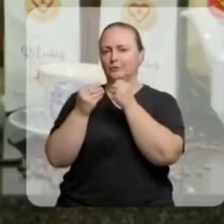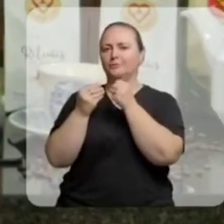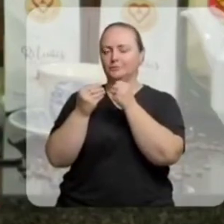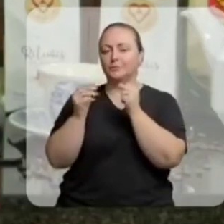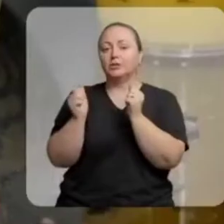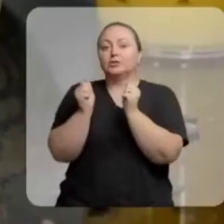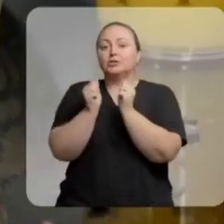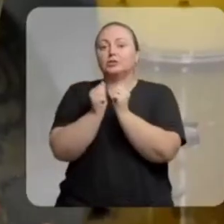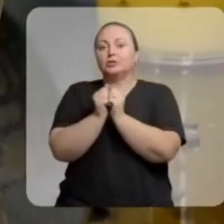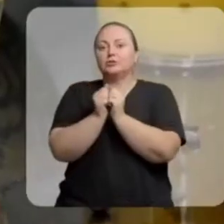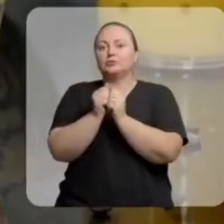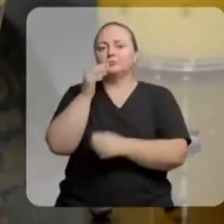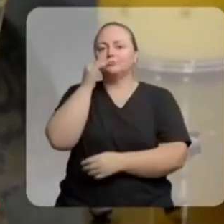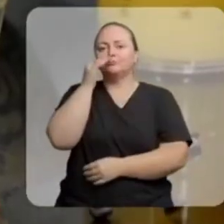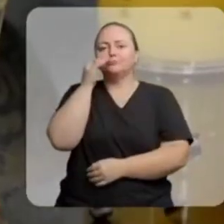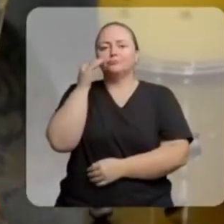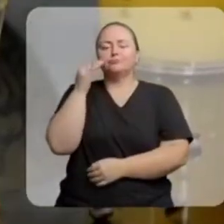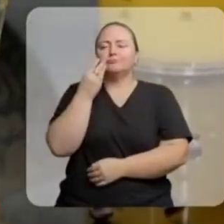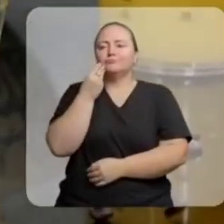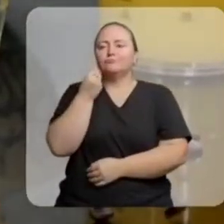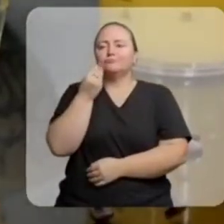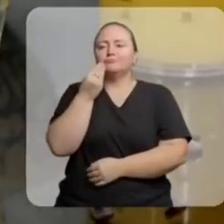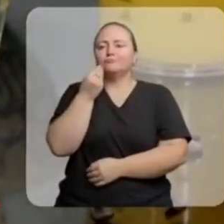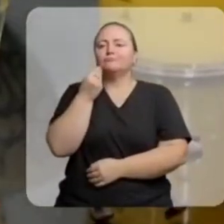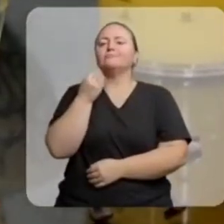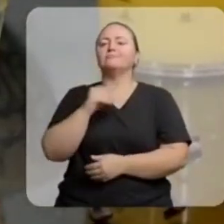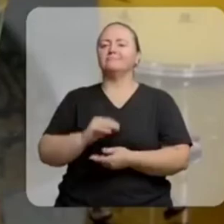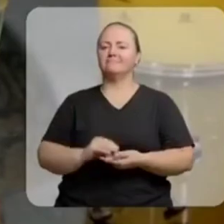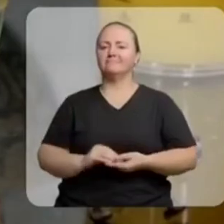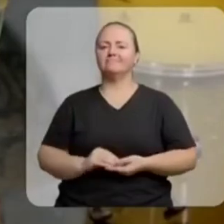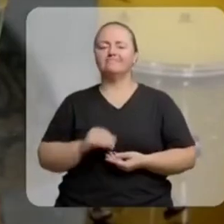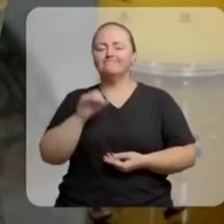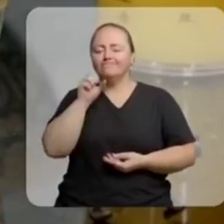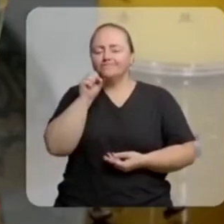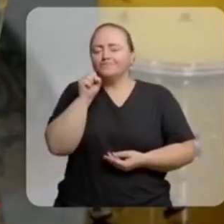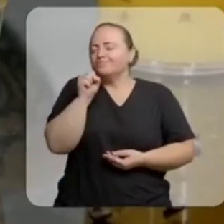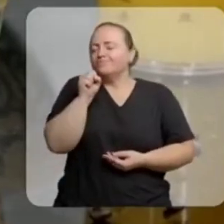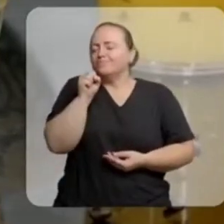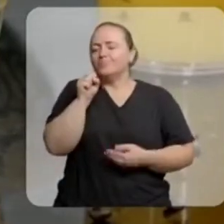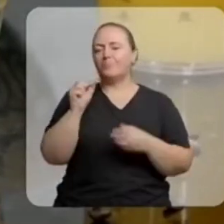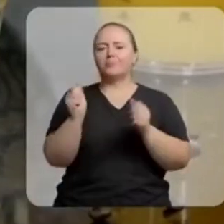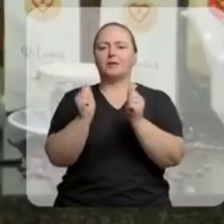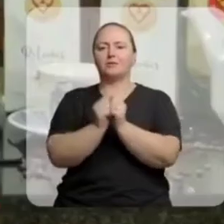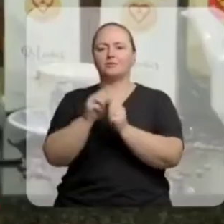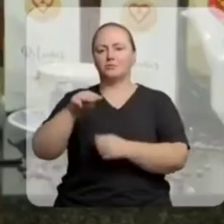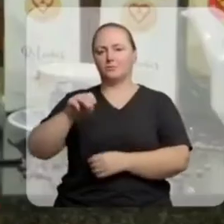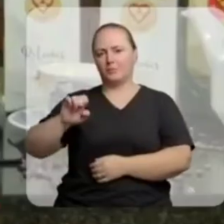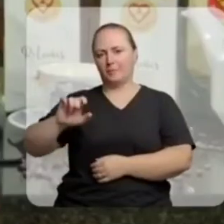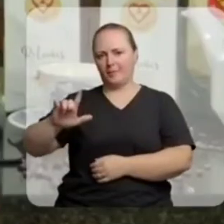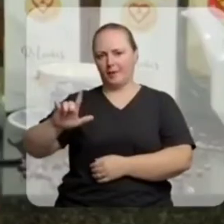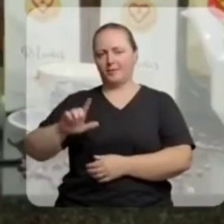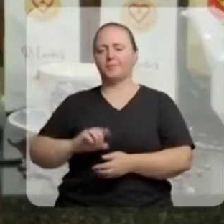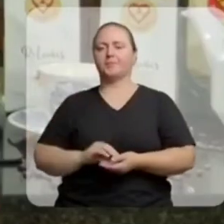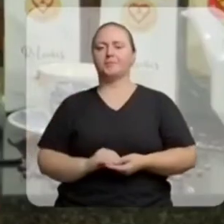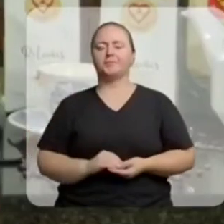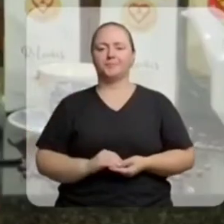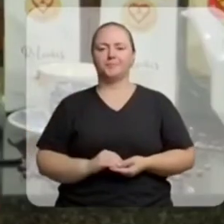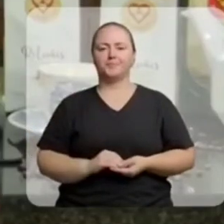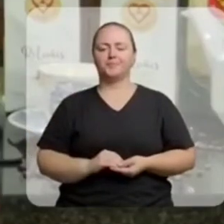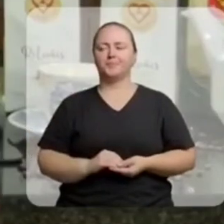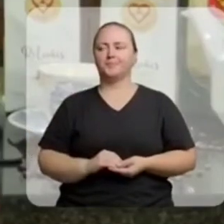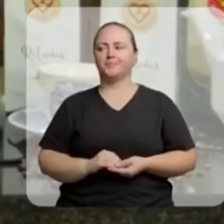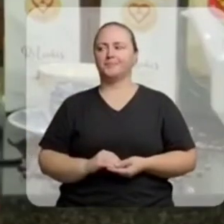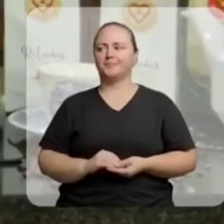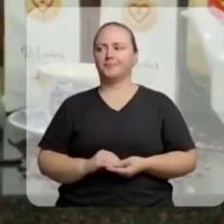o aroma, né, e sabor de mais cítrico e um pouquinho de mel, tá? Vamos preparar. Eu